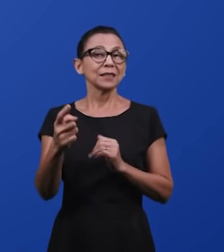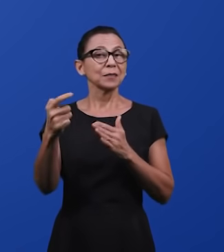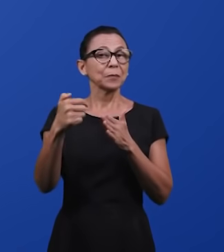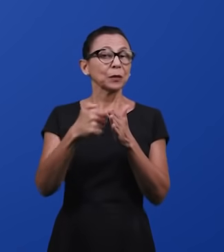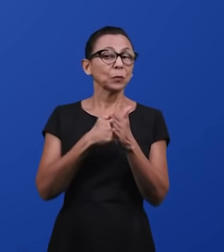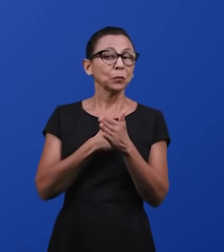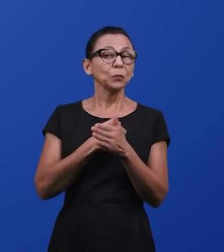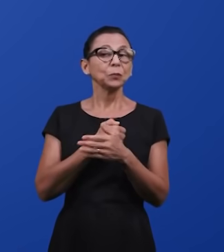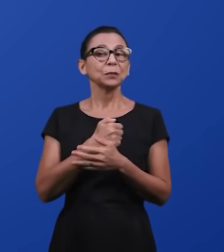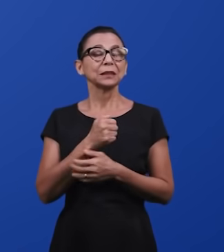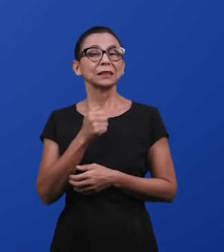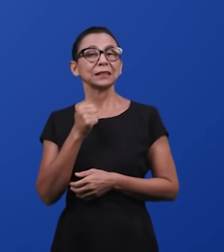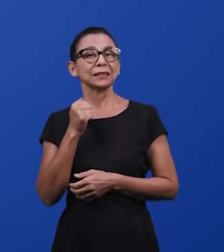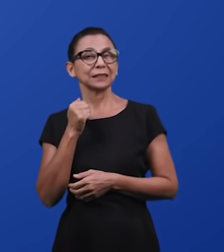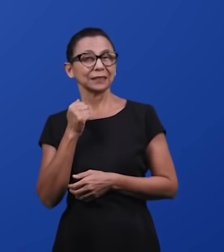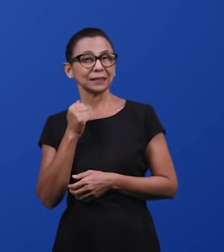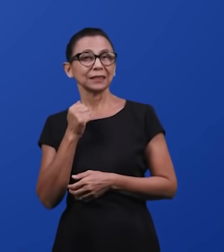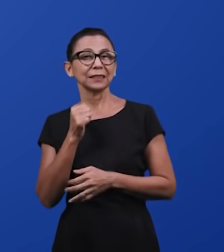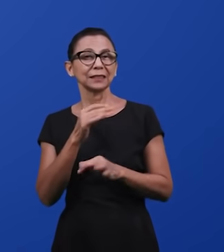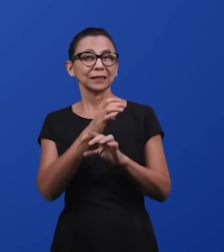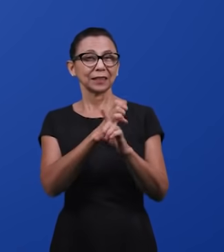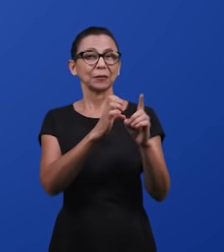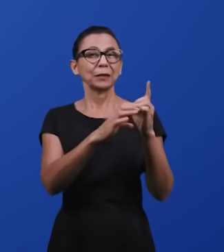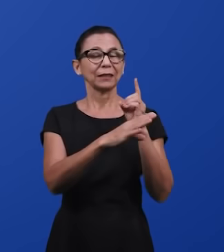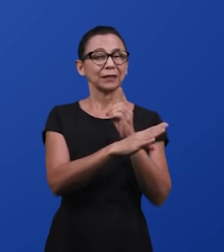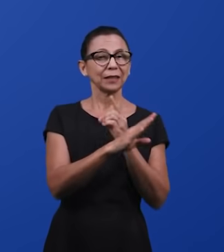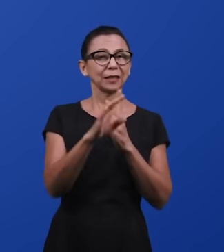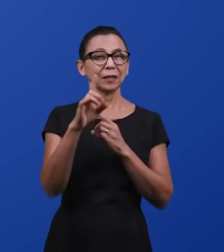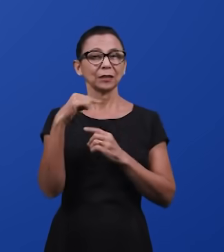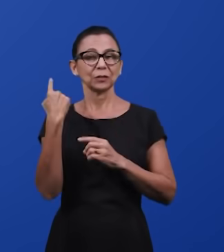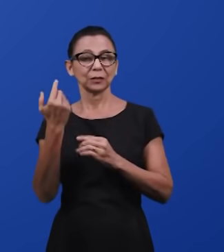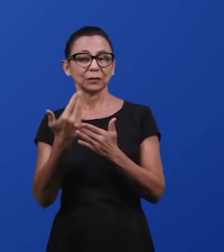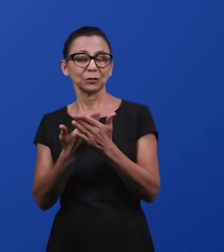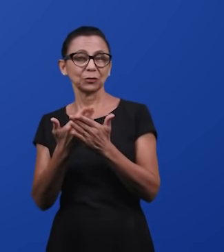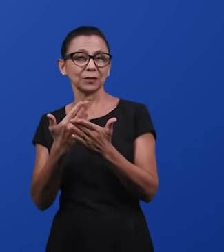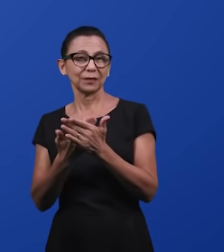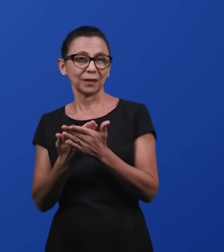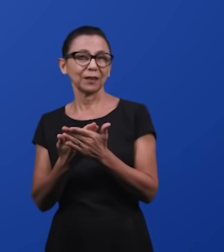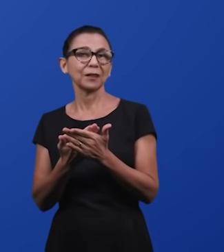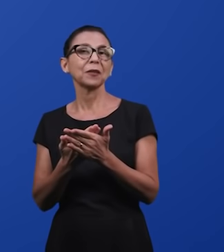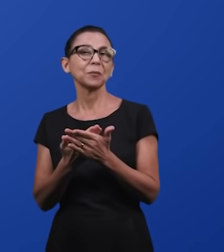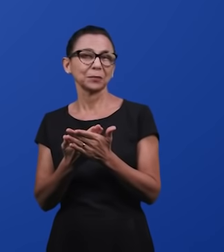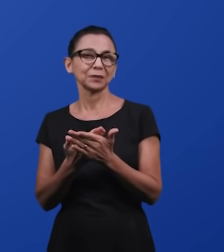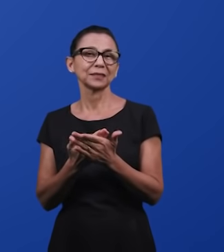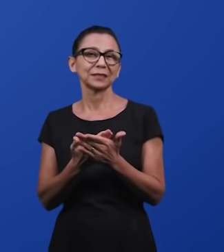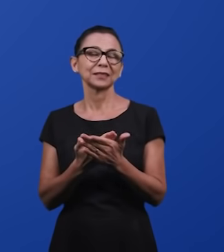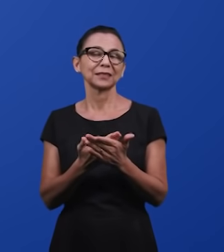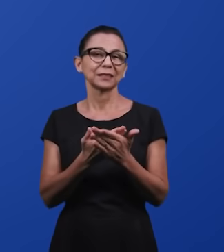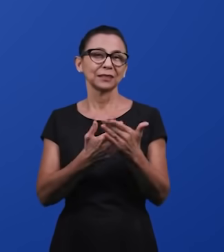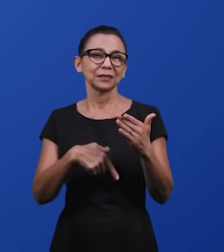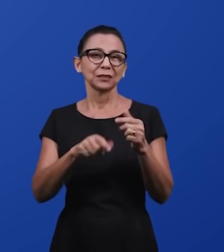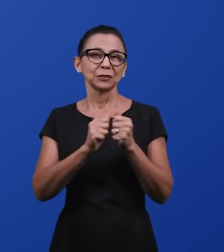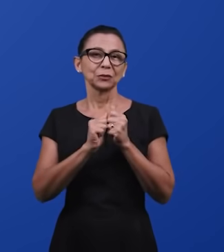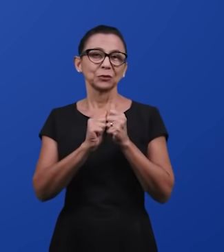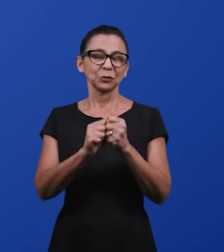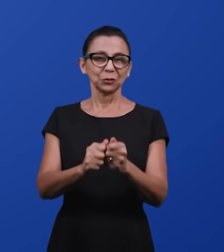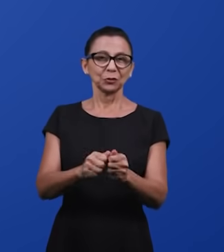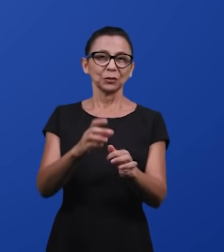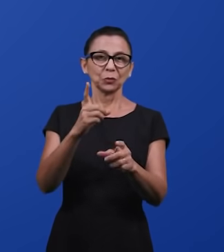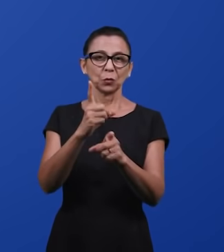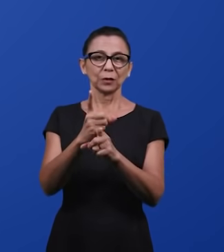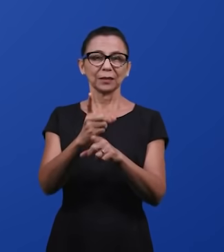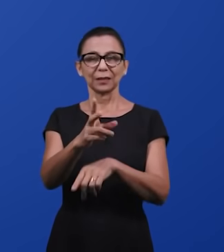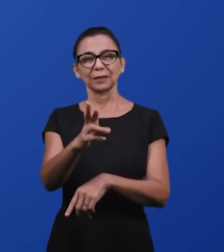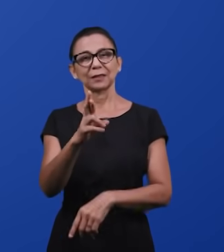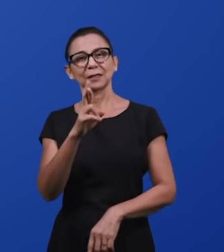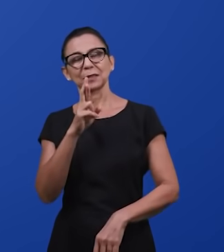esperamos ansiosamente as perguntas que vêm para nós trabalharmos e chegarmos neste momento de junto